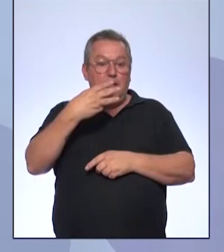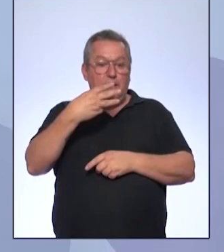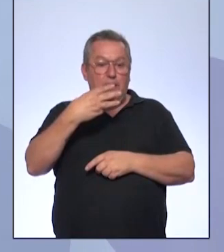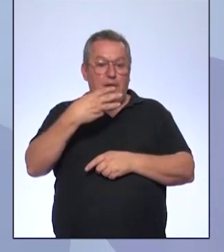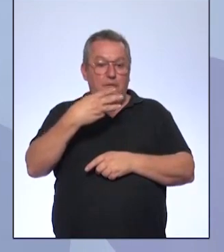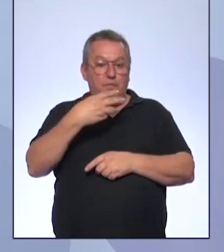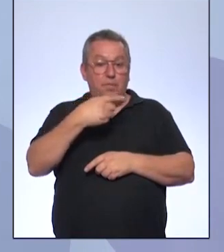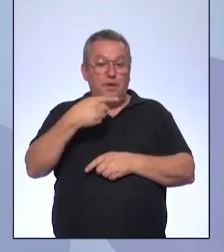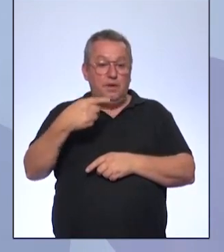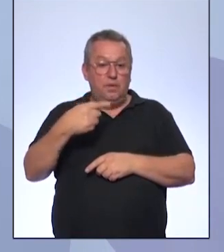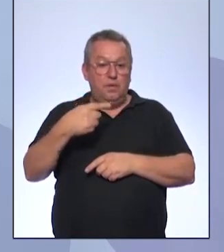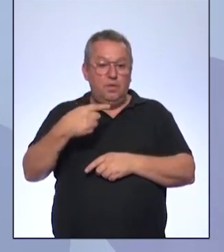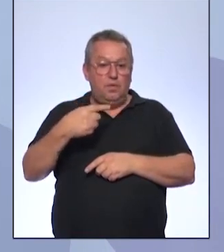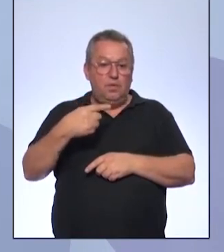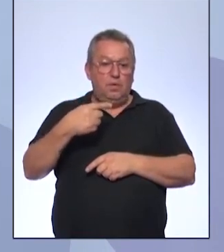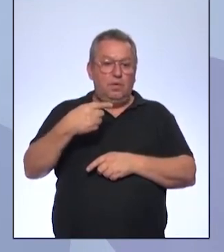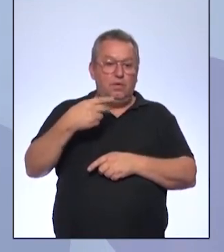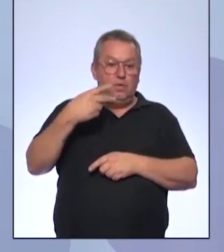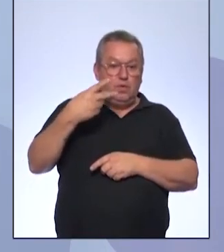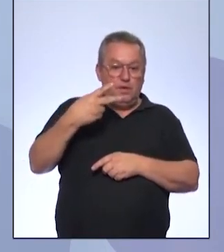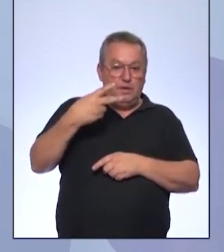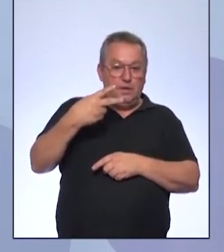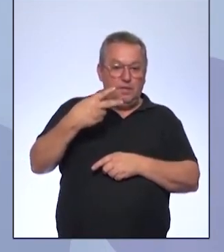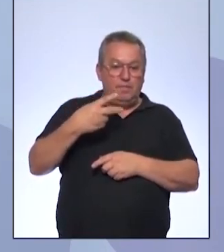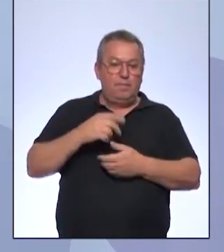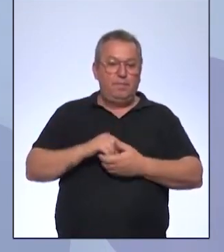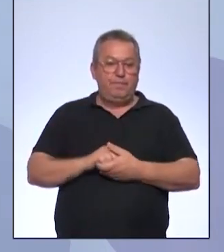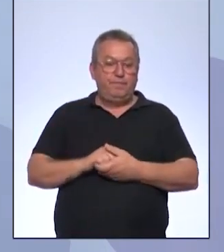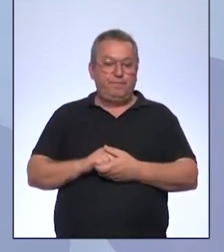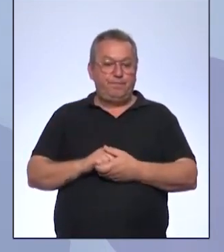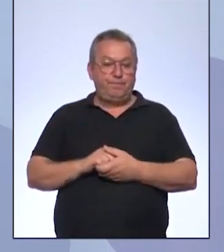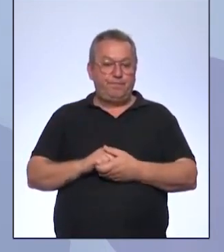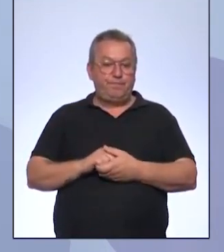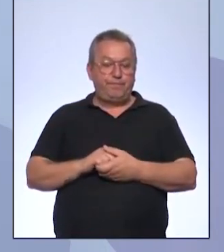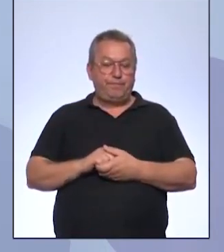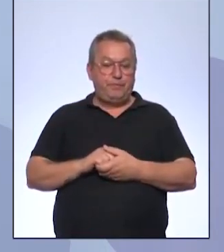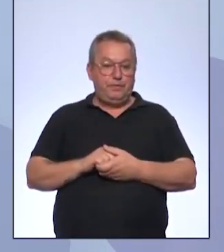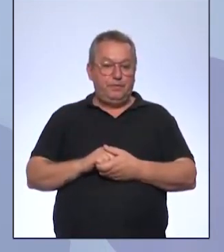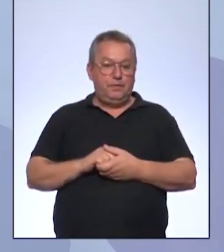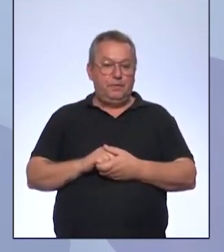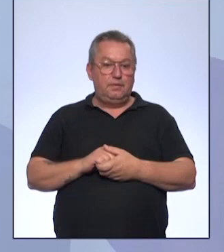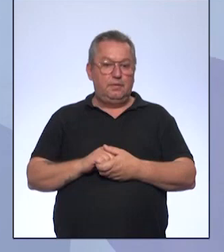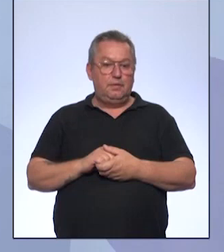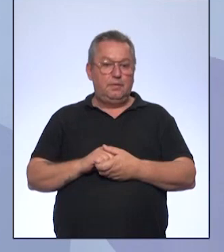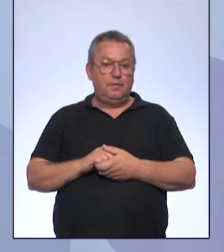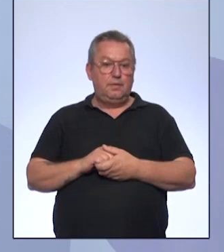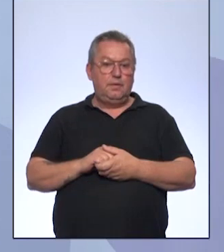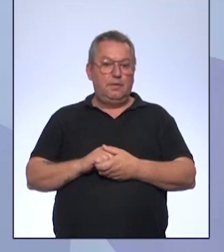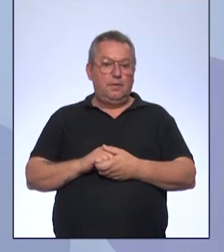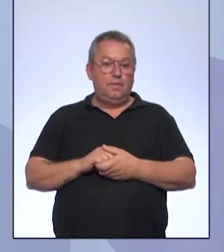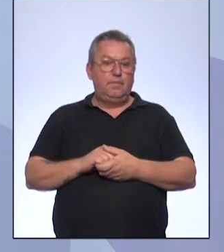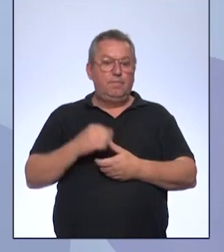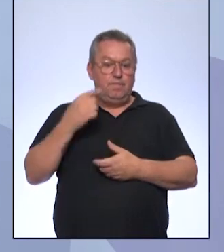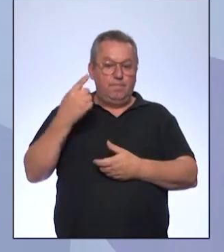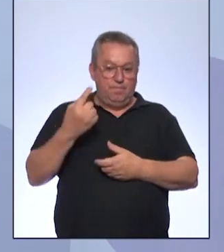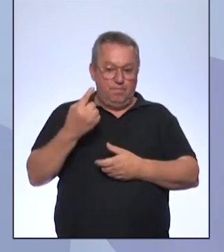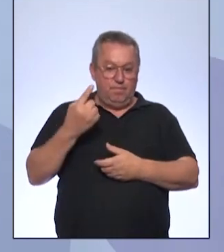3 menos 2. 3 menos 2,